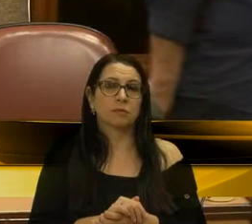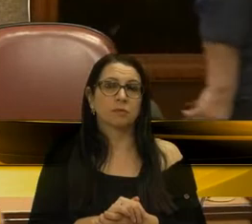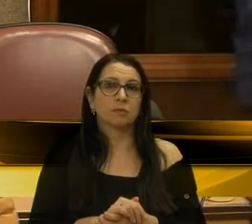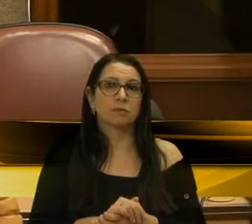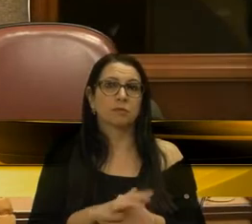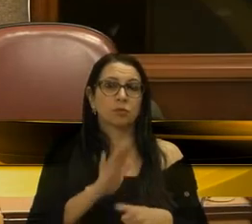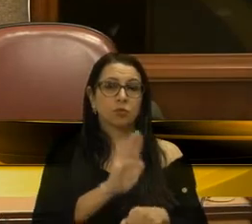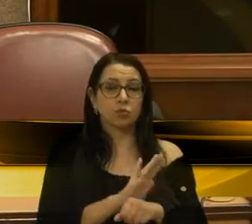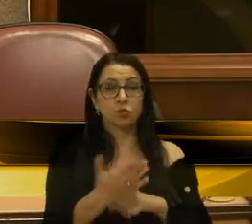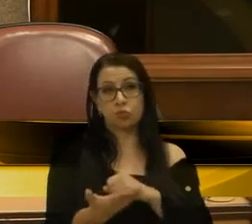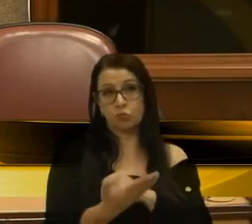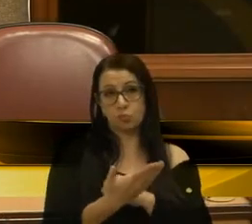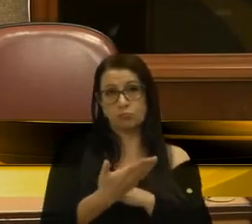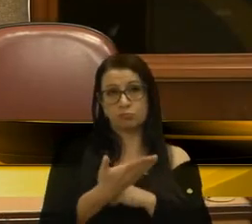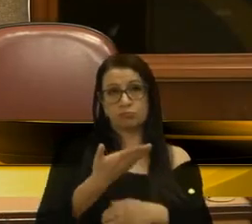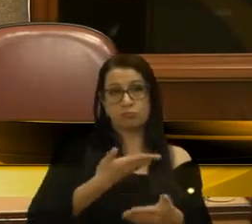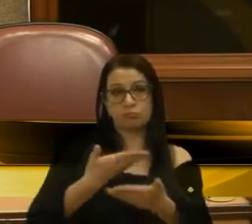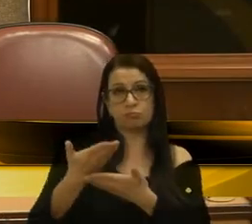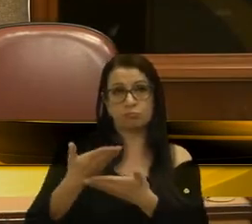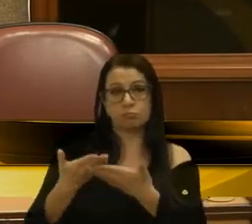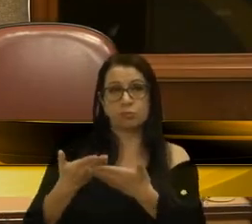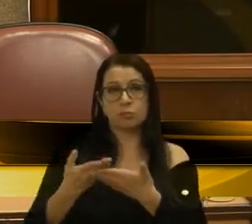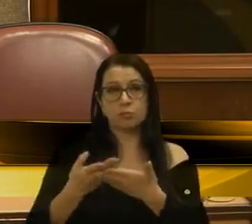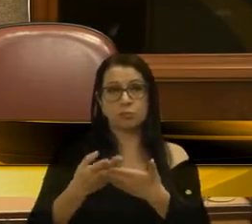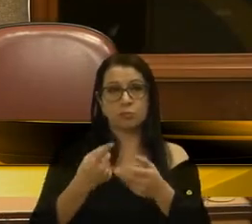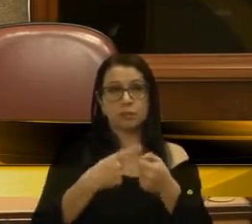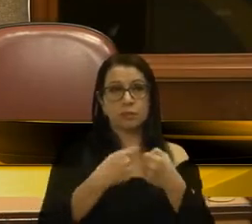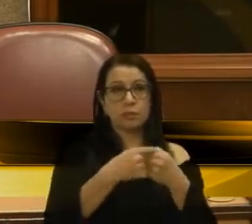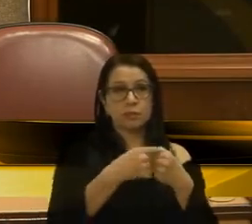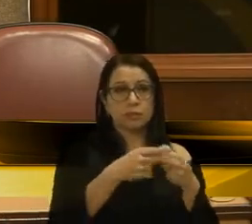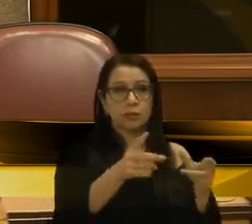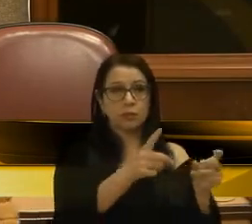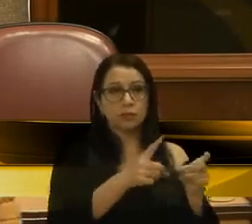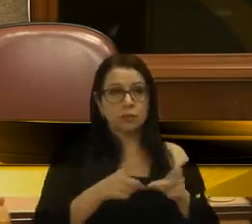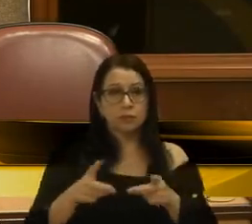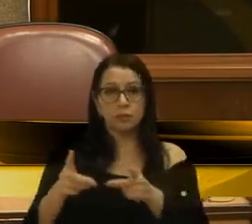cooperação entre os dois, cidade e distrito aqui de